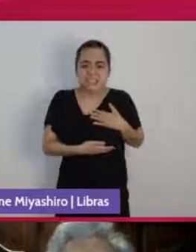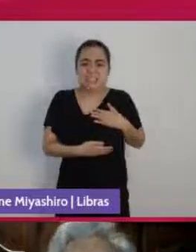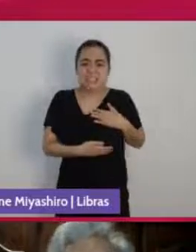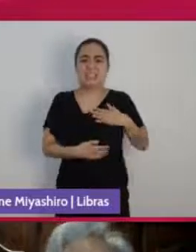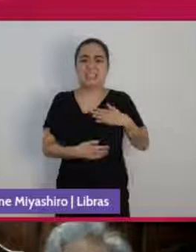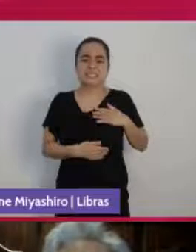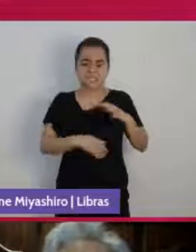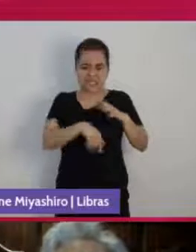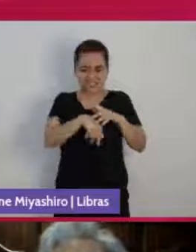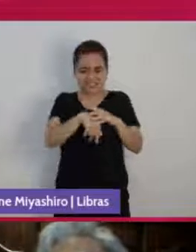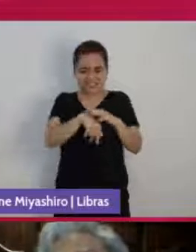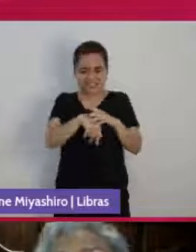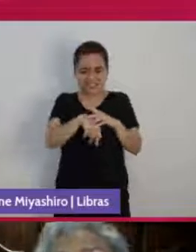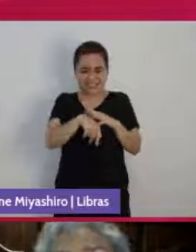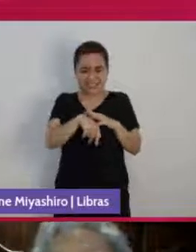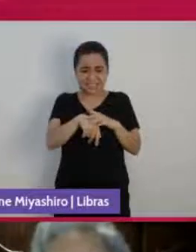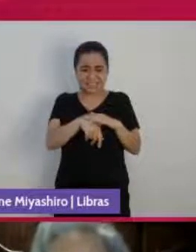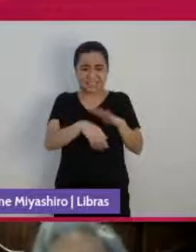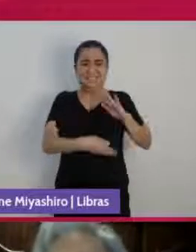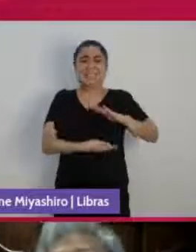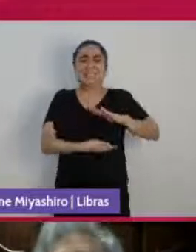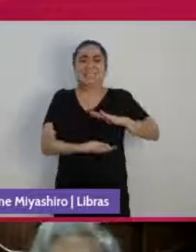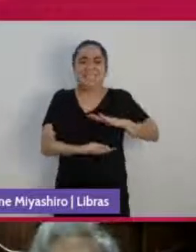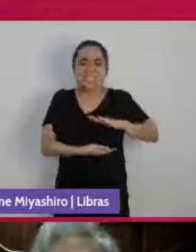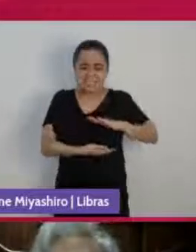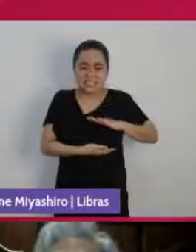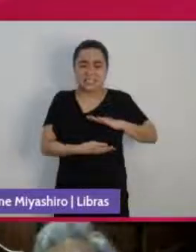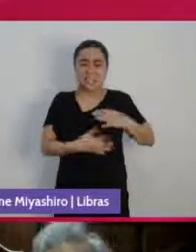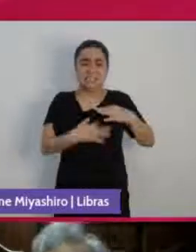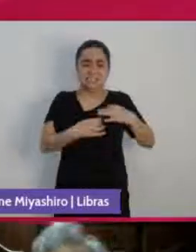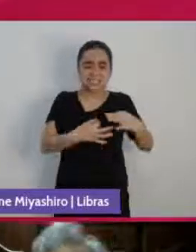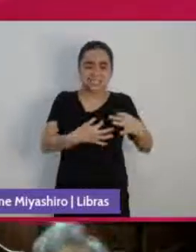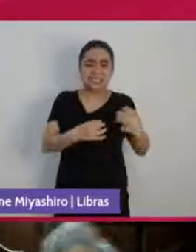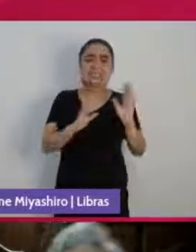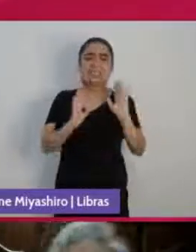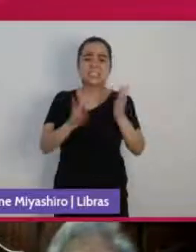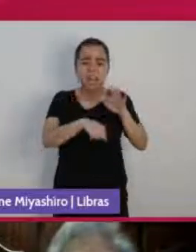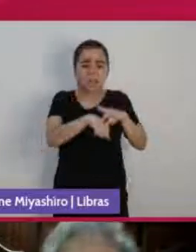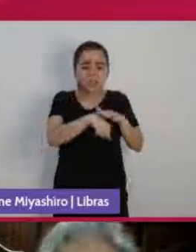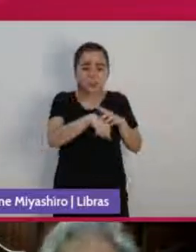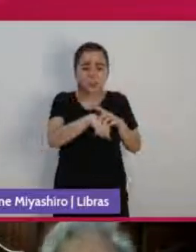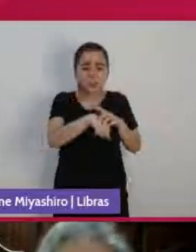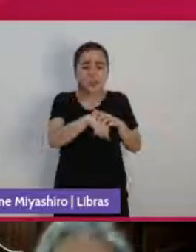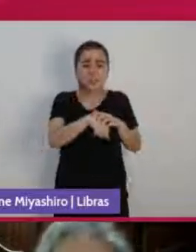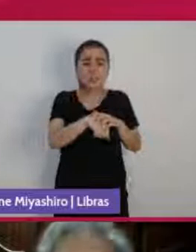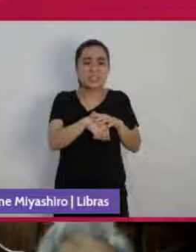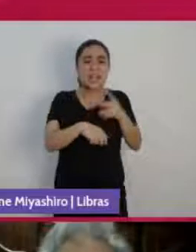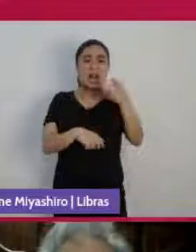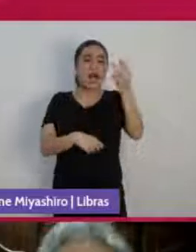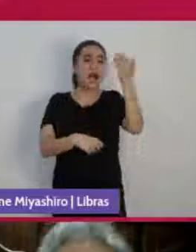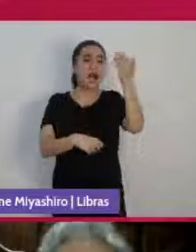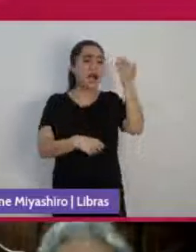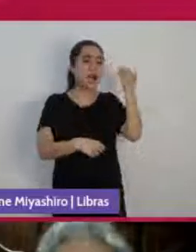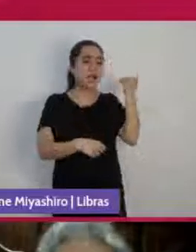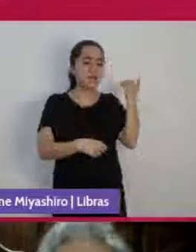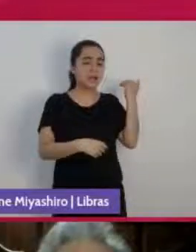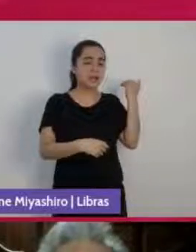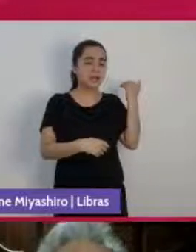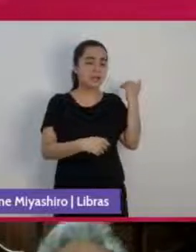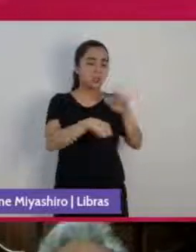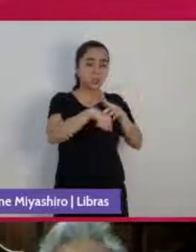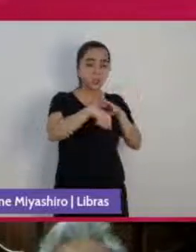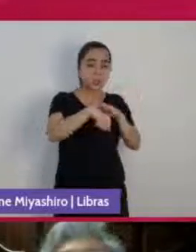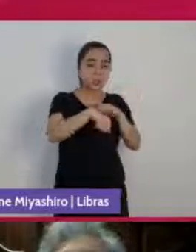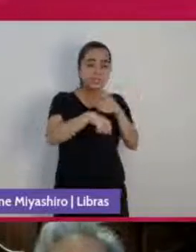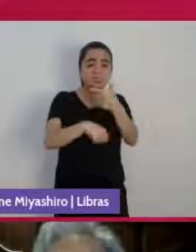que a compressão da mama dá câncer, não tinha câncer, agora eu vou ter por conta da mamografia. Então,